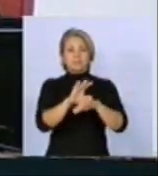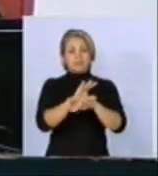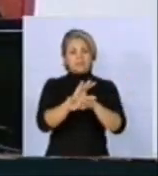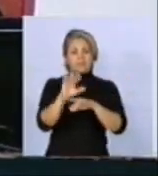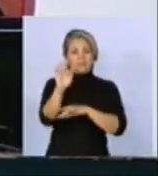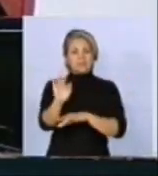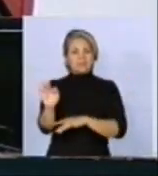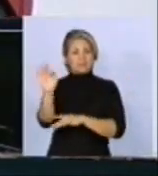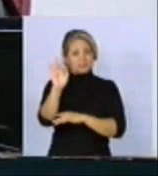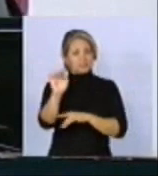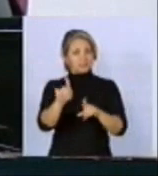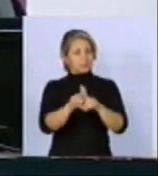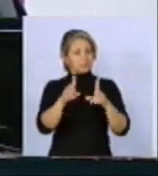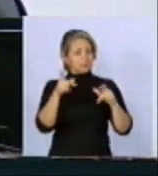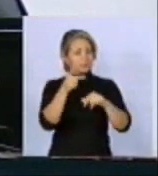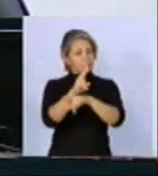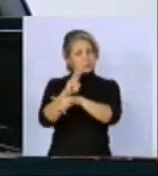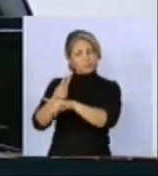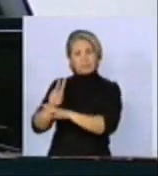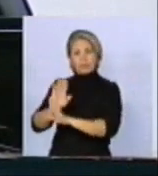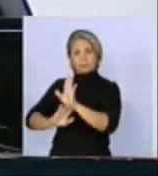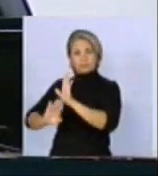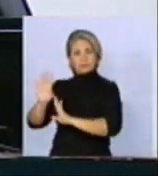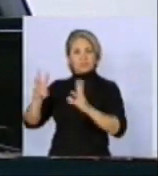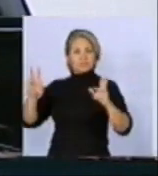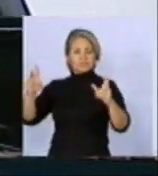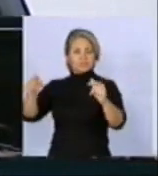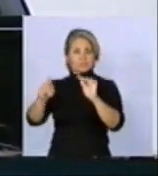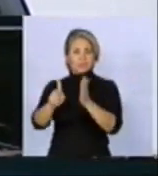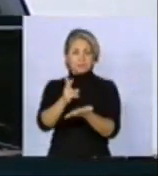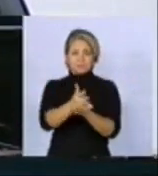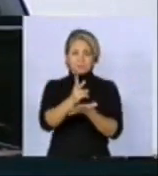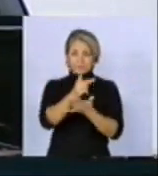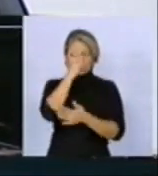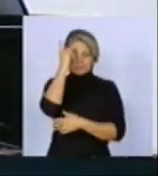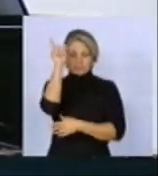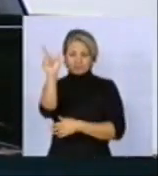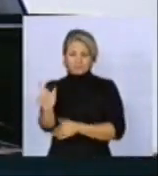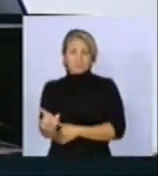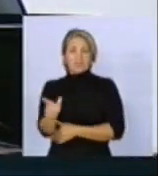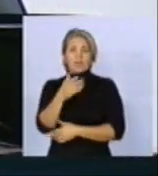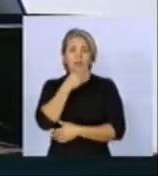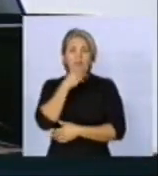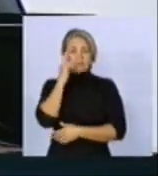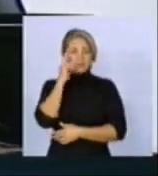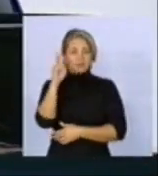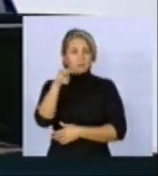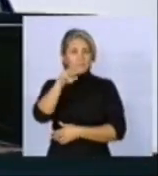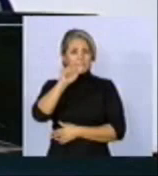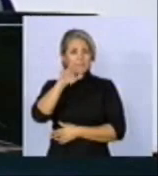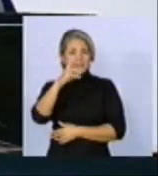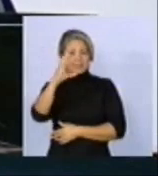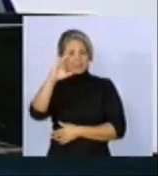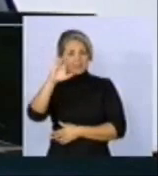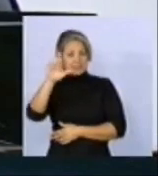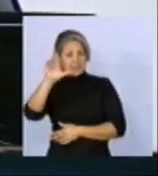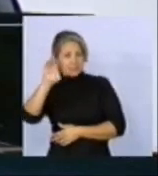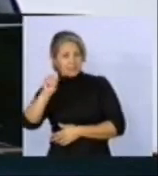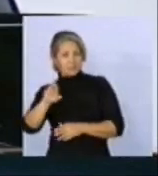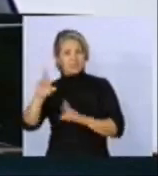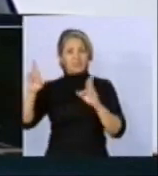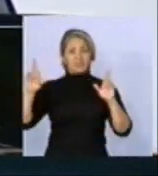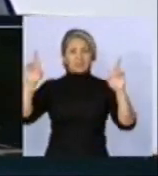ministério pelar pelos mesmos Dr Wilson Marcelo malcov vedana representante do